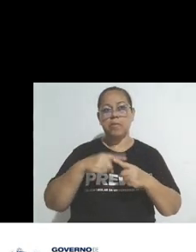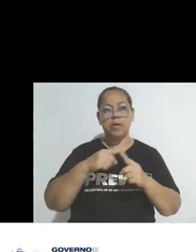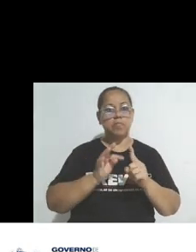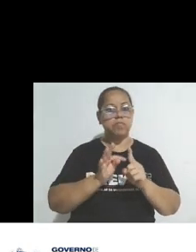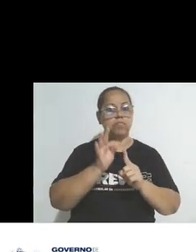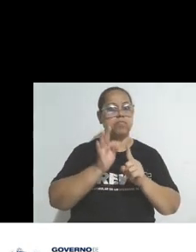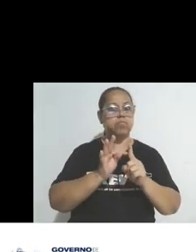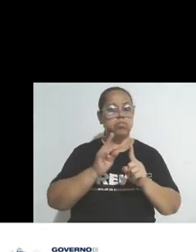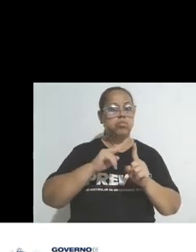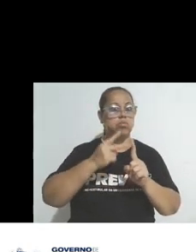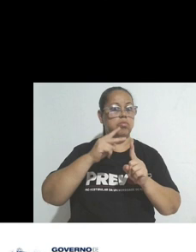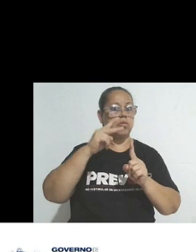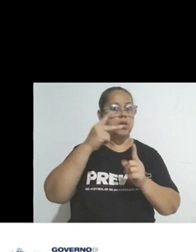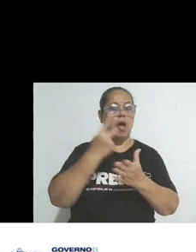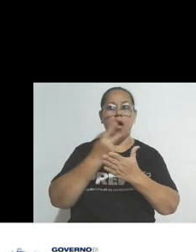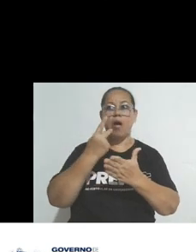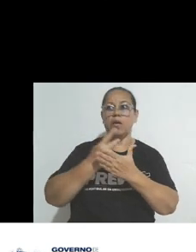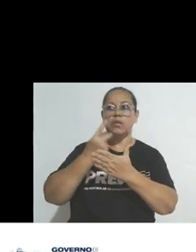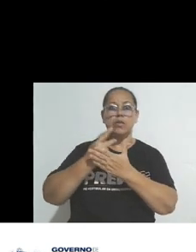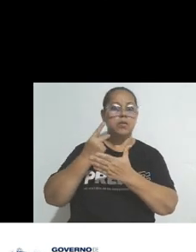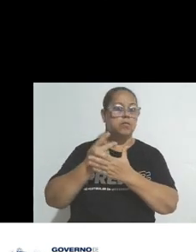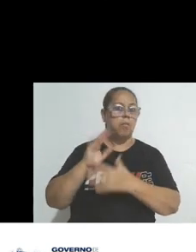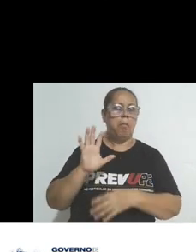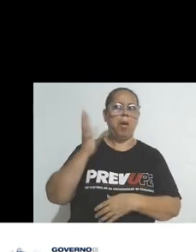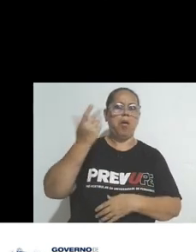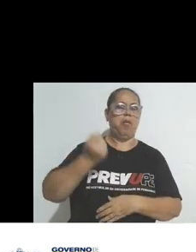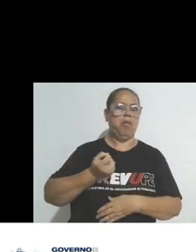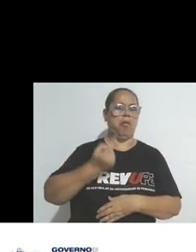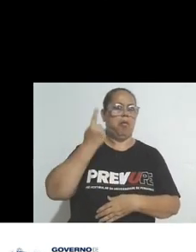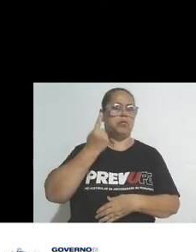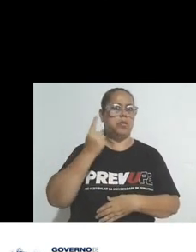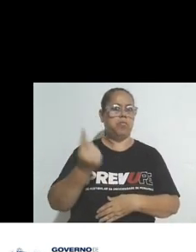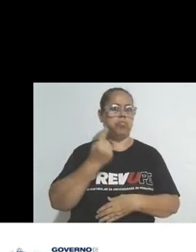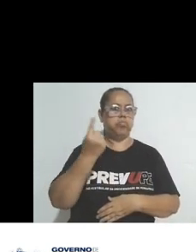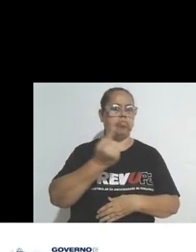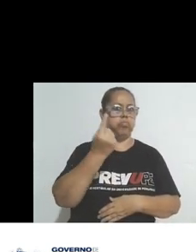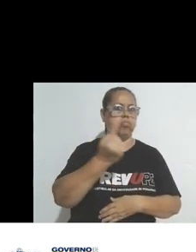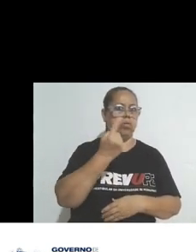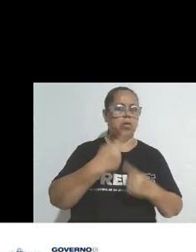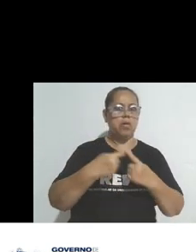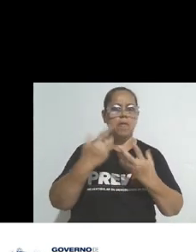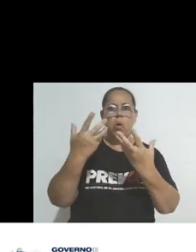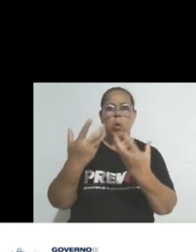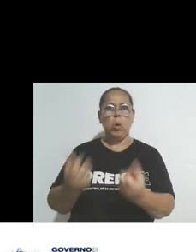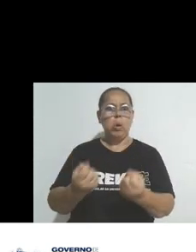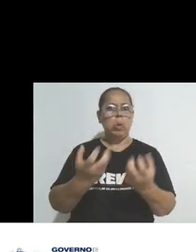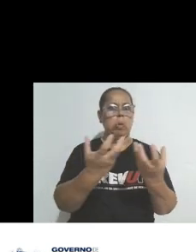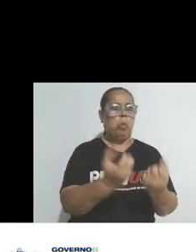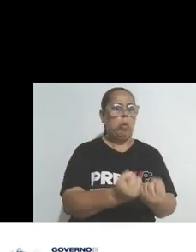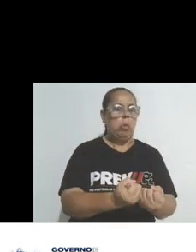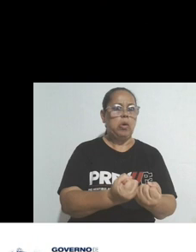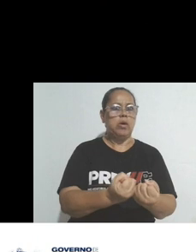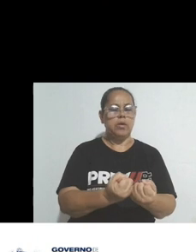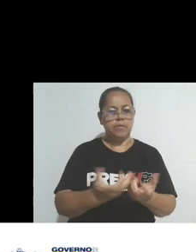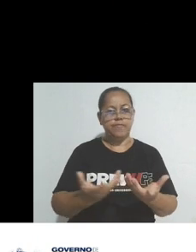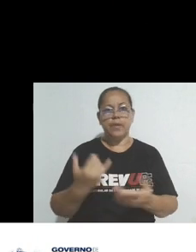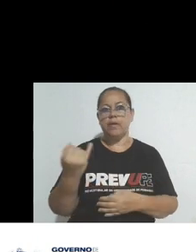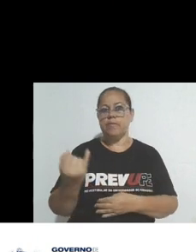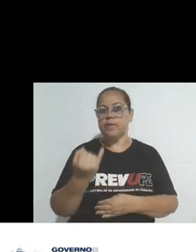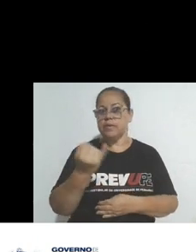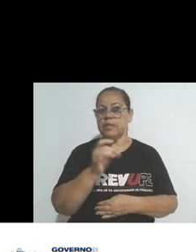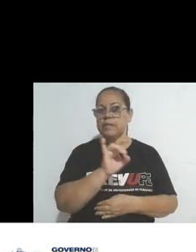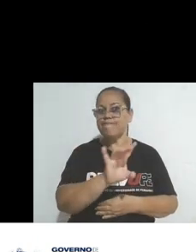temperaturas está causando fenômenos climáticos extremos com huracanes com sequias mais intensas é importante que